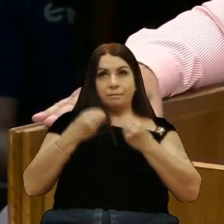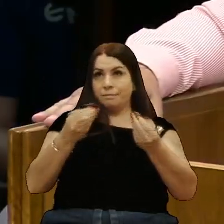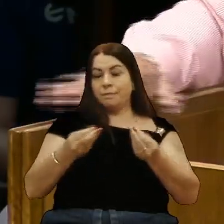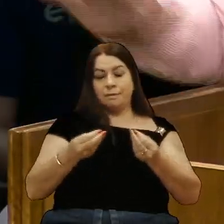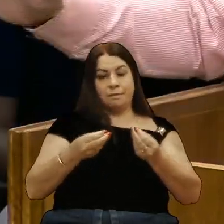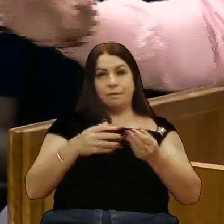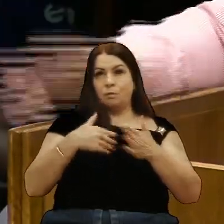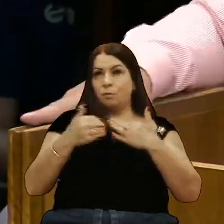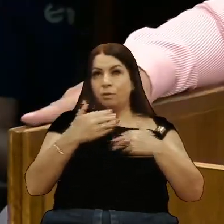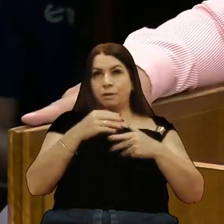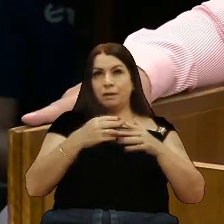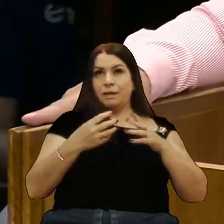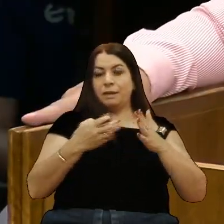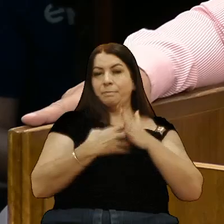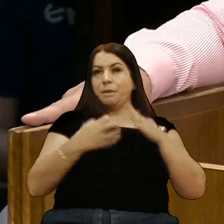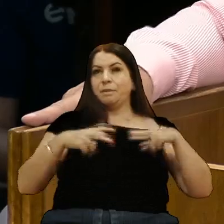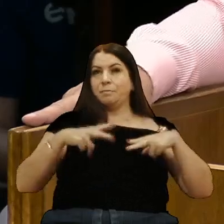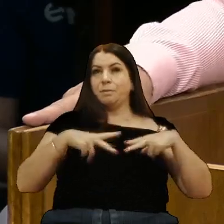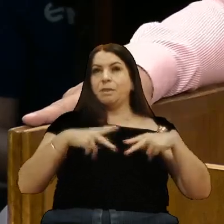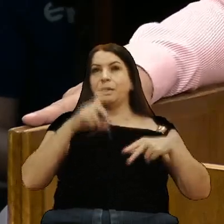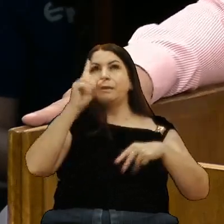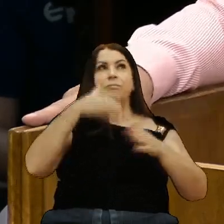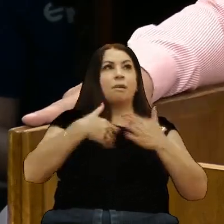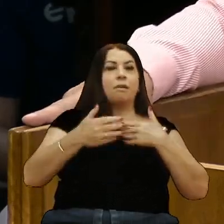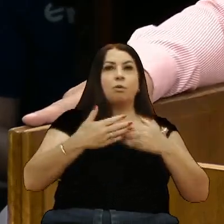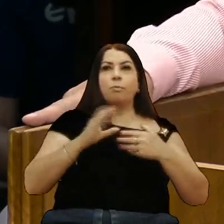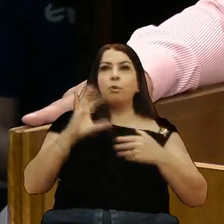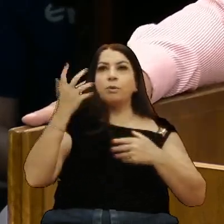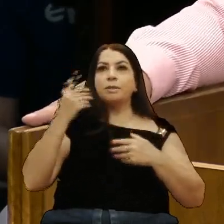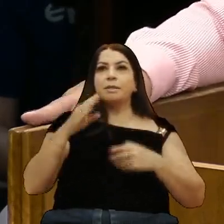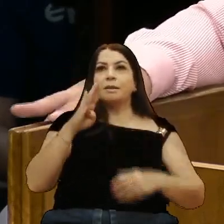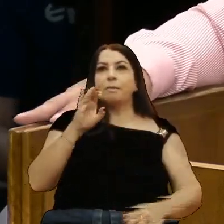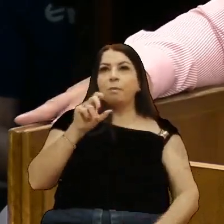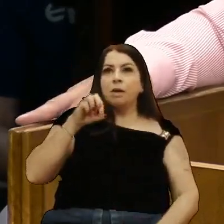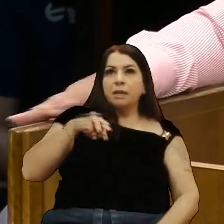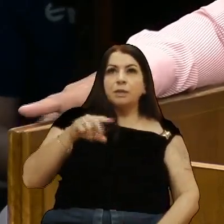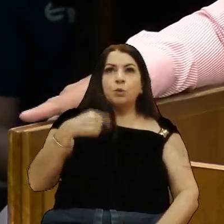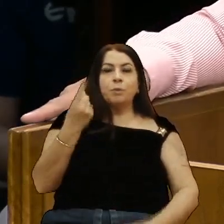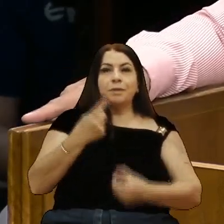iniciativa privada e deixar a cidade a Deus dará, como aconteceu em Belém e